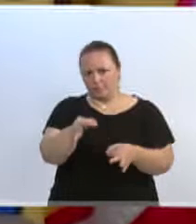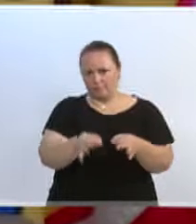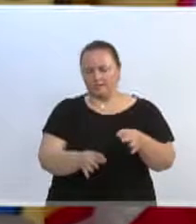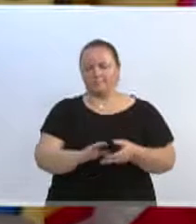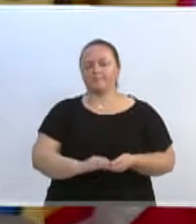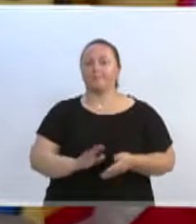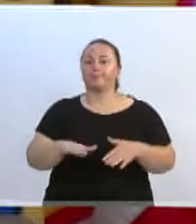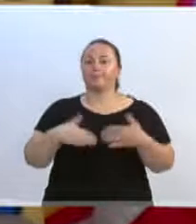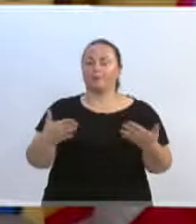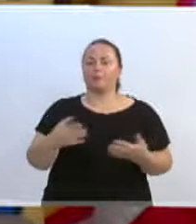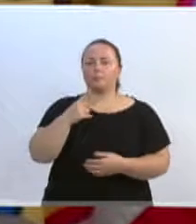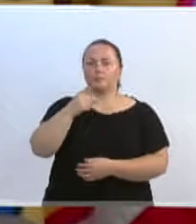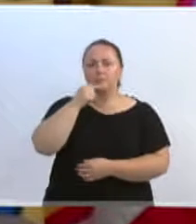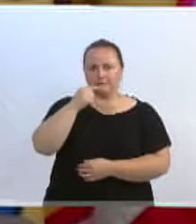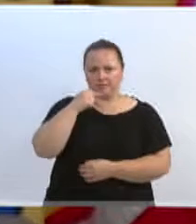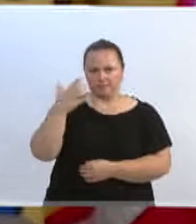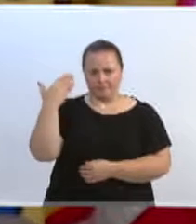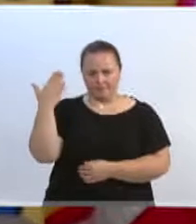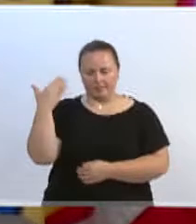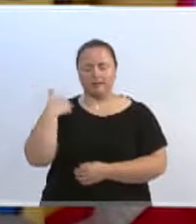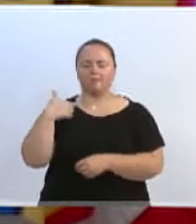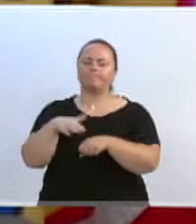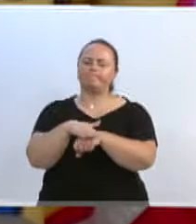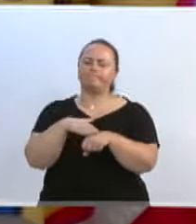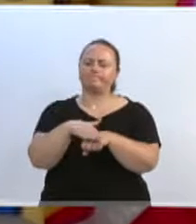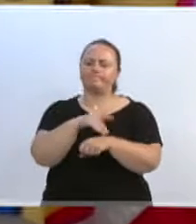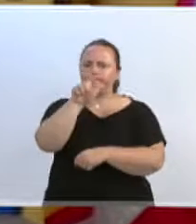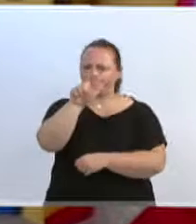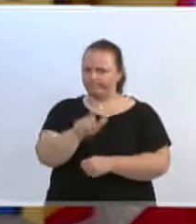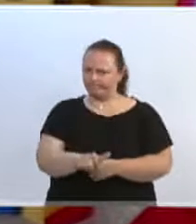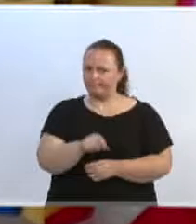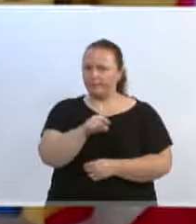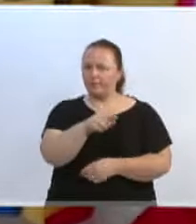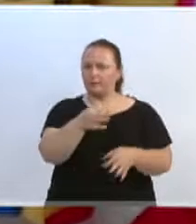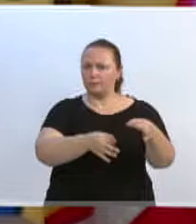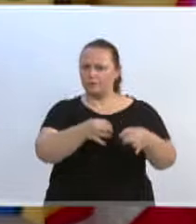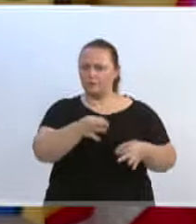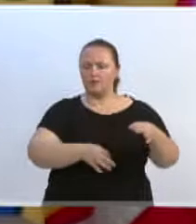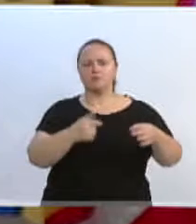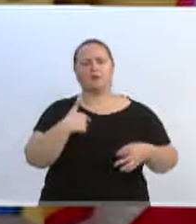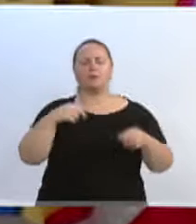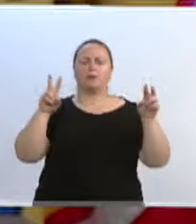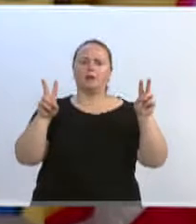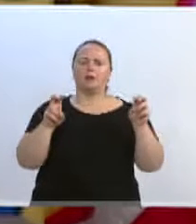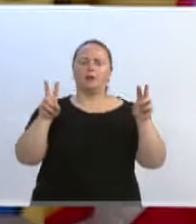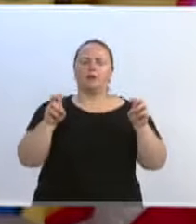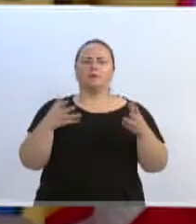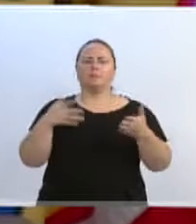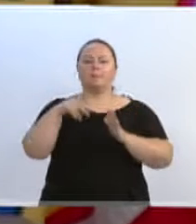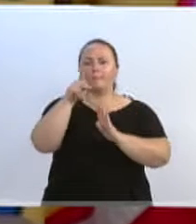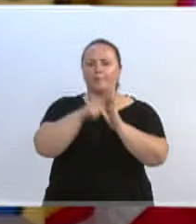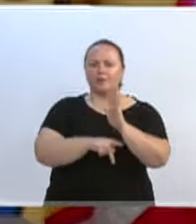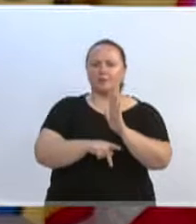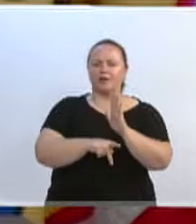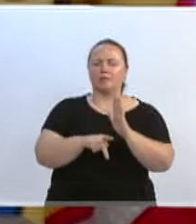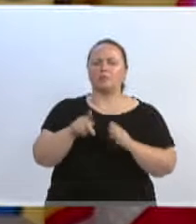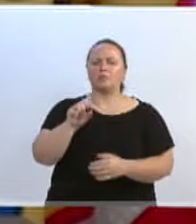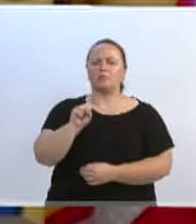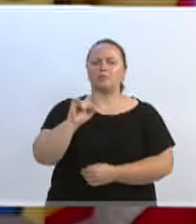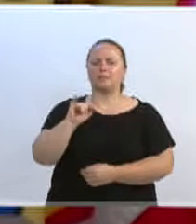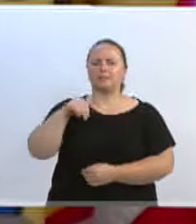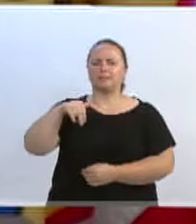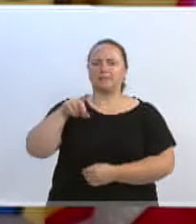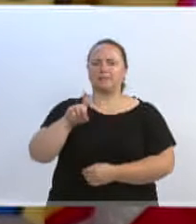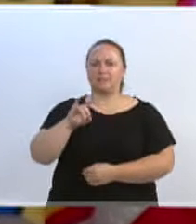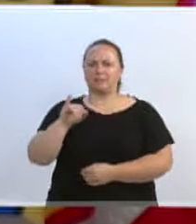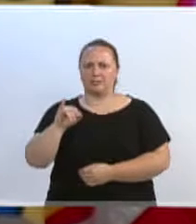semana retrasada conversando com ele. Quando comentei a respeito da intenção da próprio projeto do Cindy Lojas, né, daquele